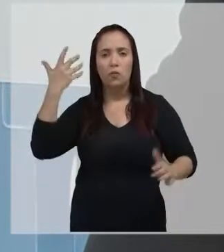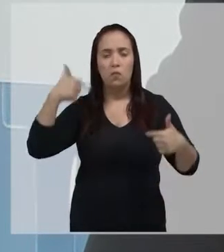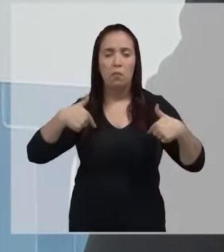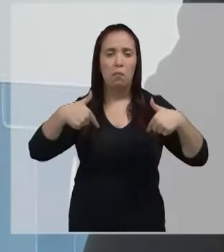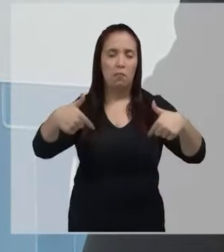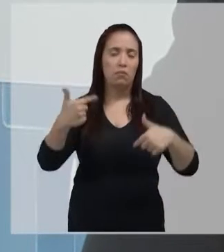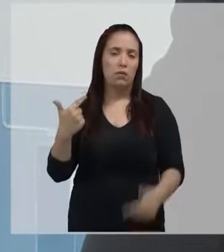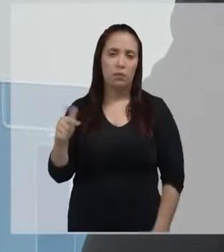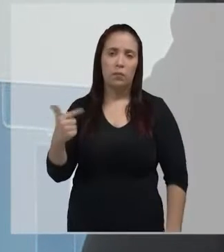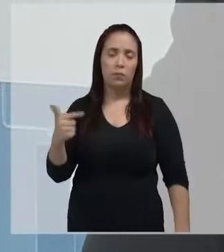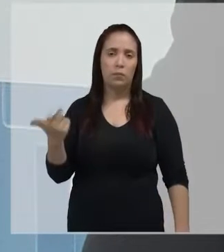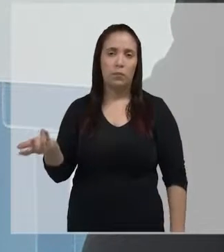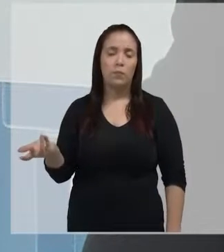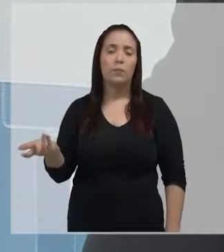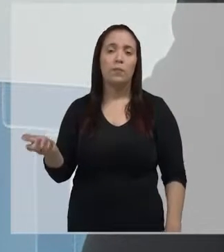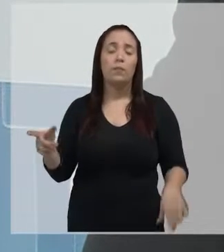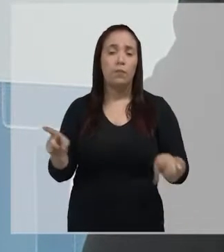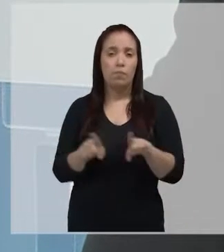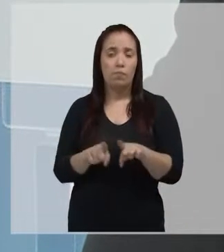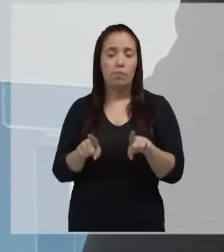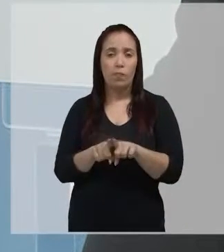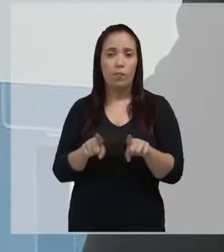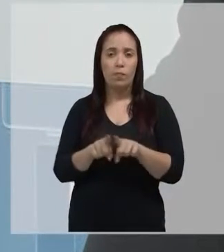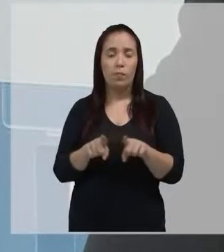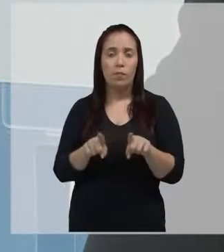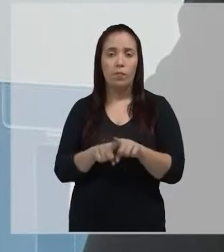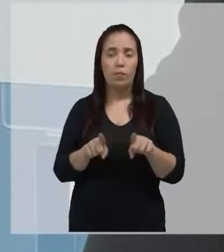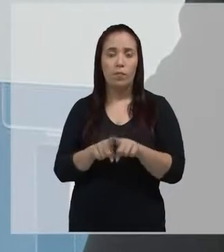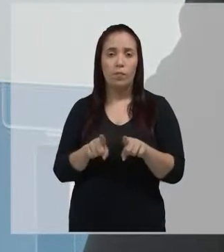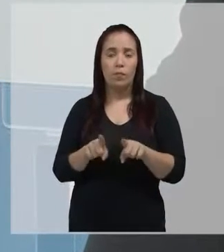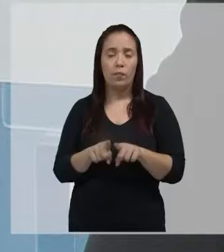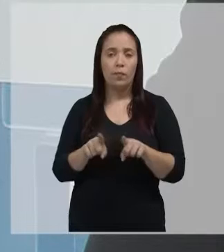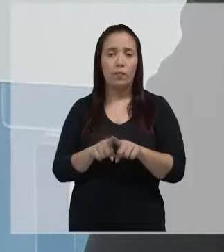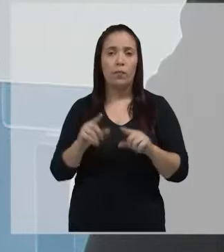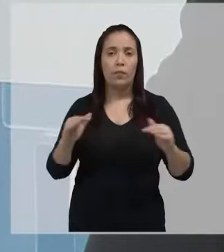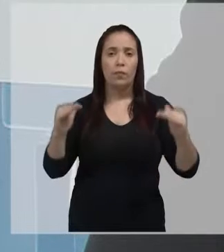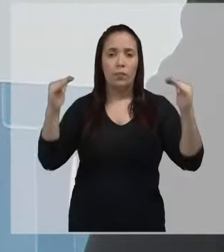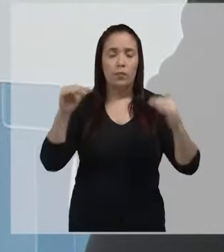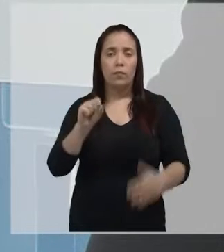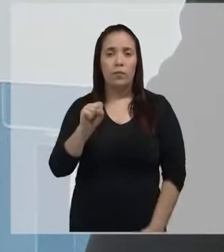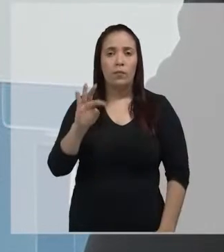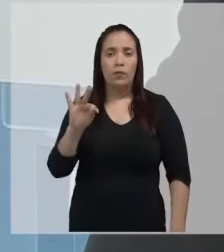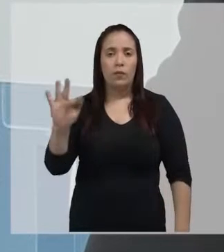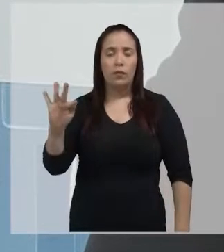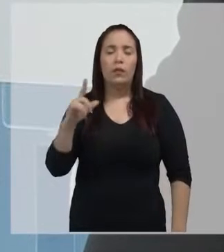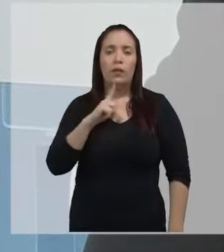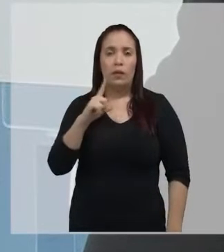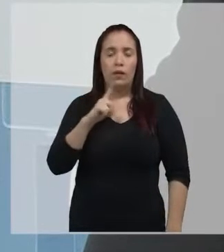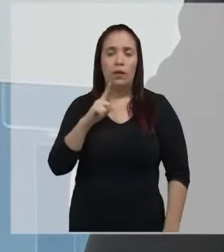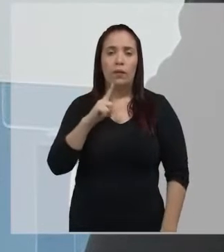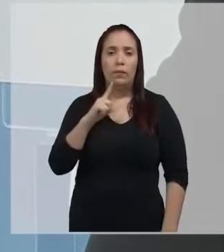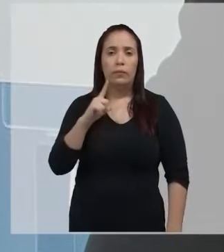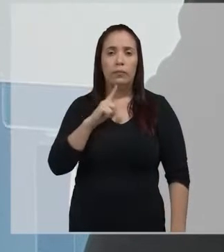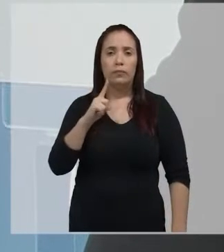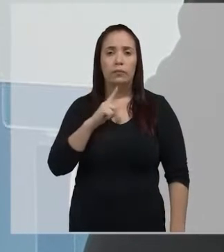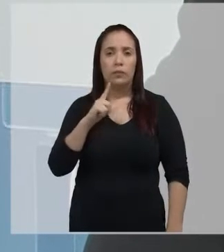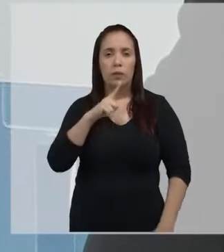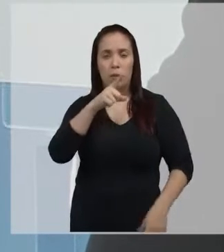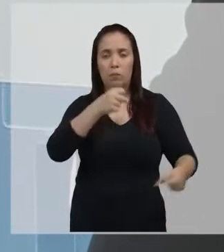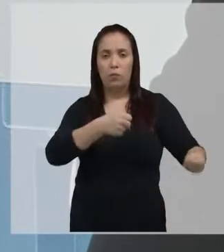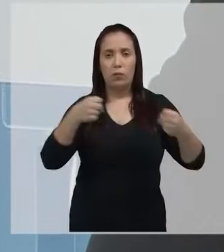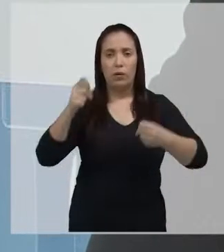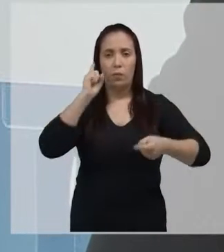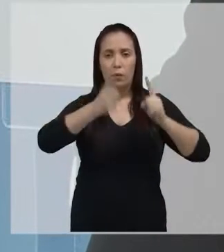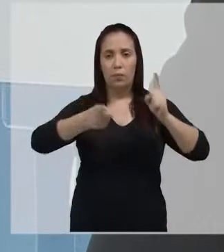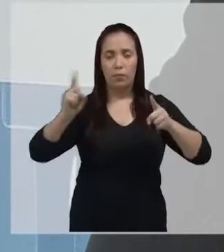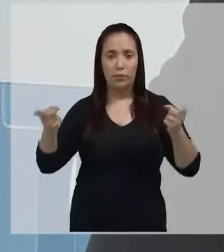Congresso Nacional, e não passou batido que o Supremo Tribunal Federal está usurpando funções do